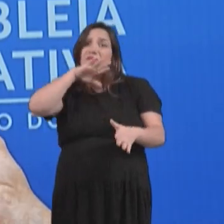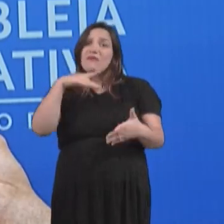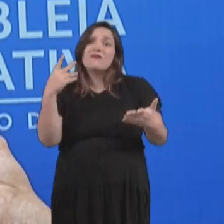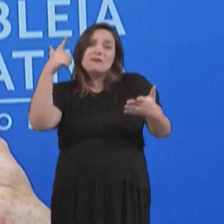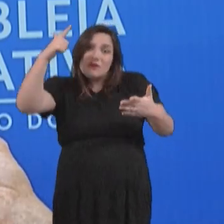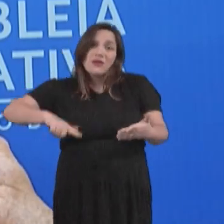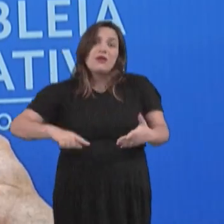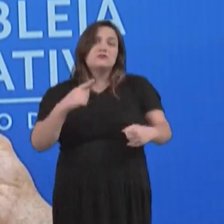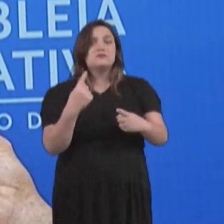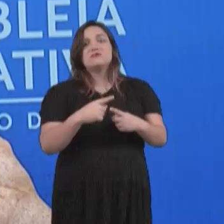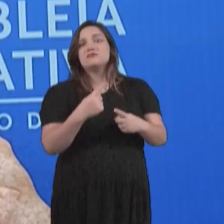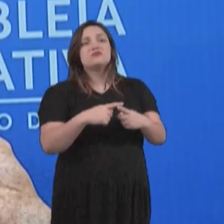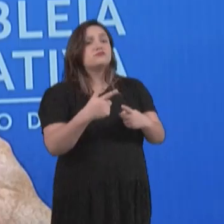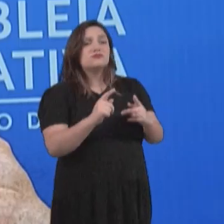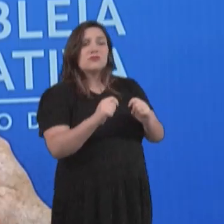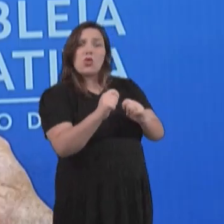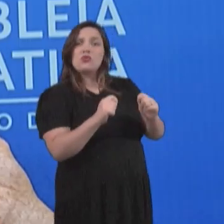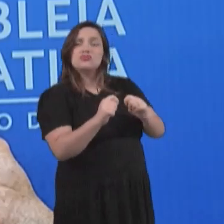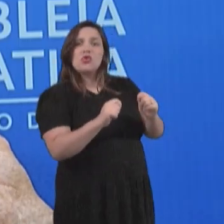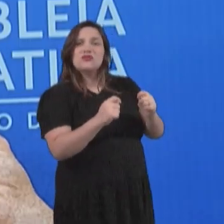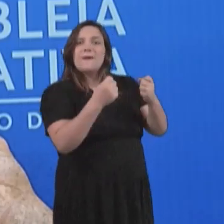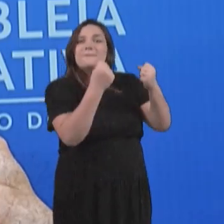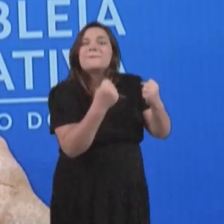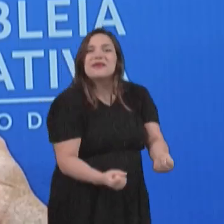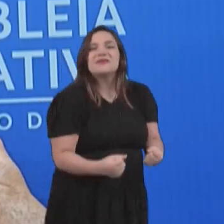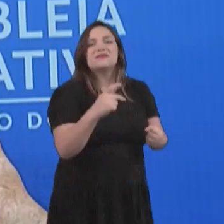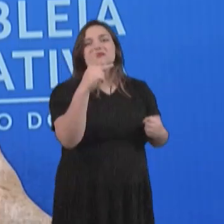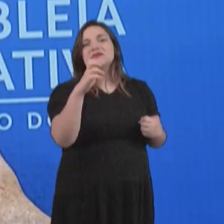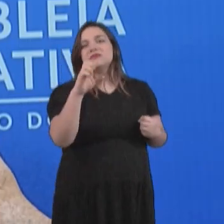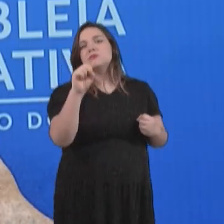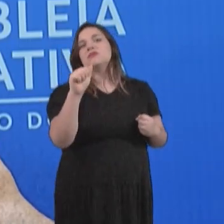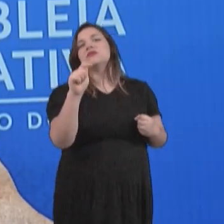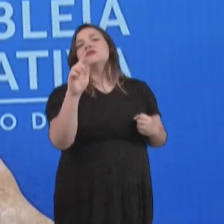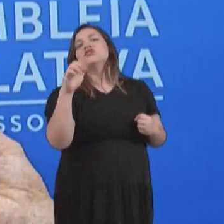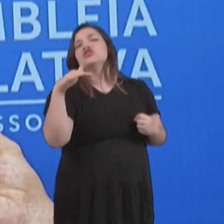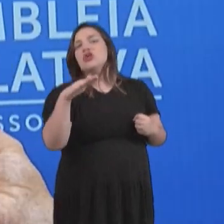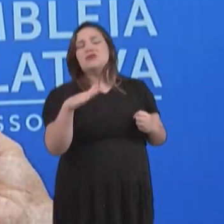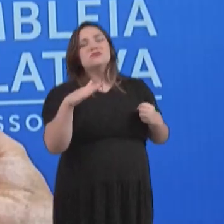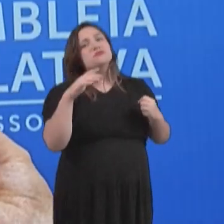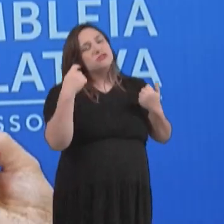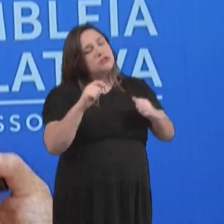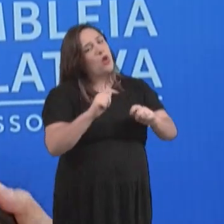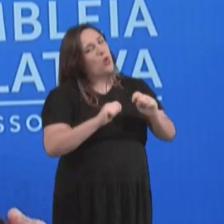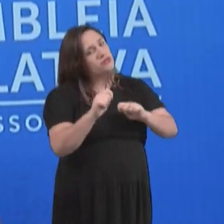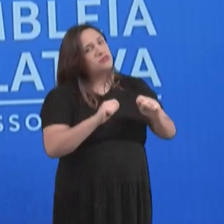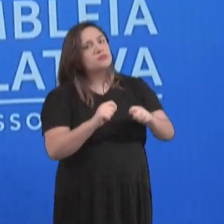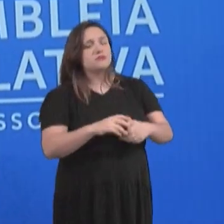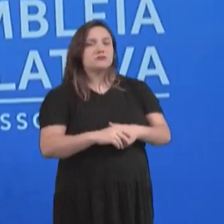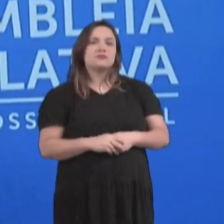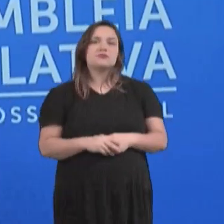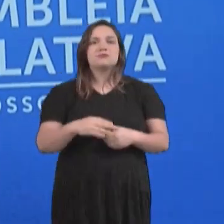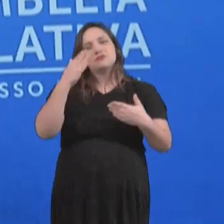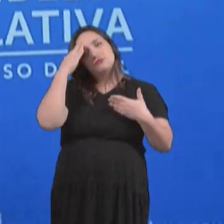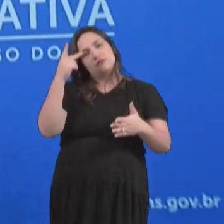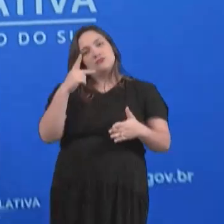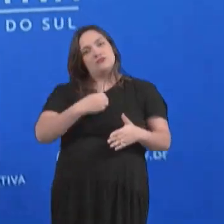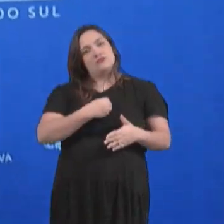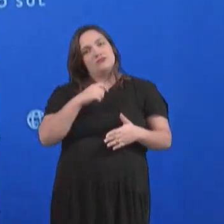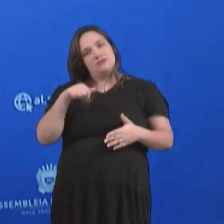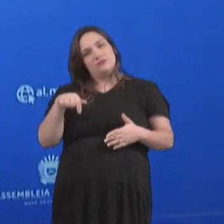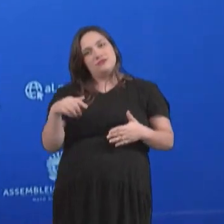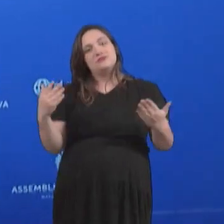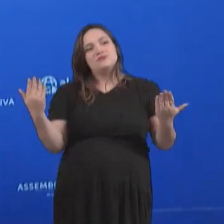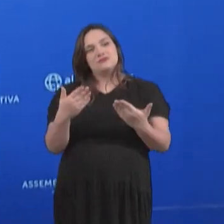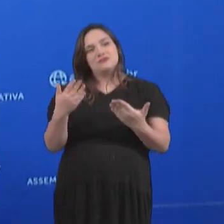pesagem. O que tem que ter é controle de pesagem para evitar que essas tragédias não aconteçam mais. Tá bom, deputado, obrigada pela sua participação com a